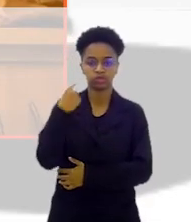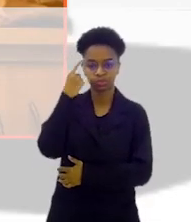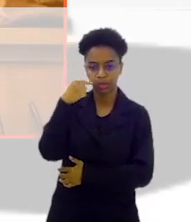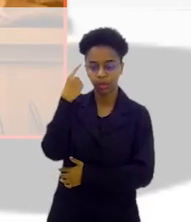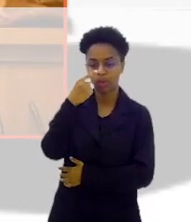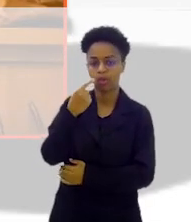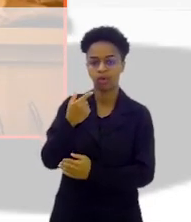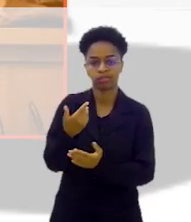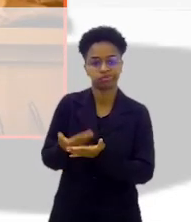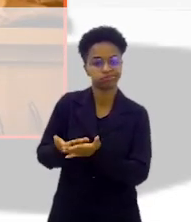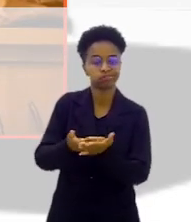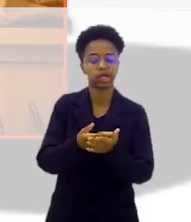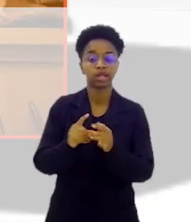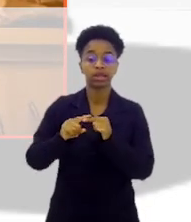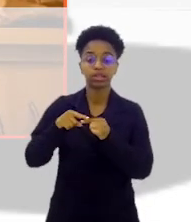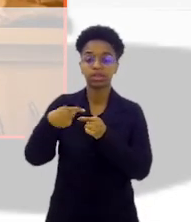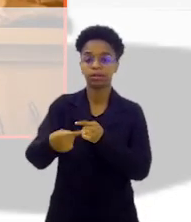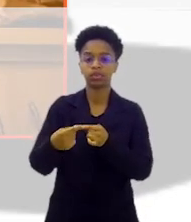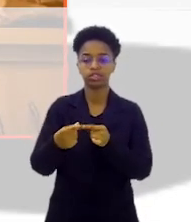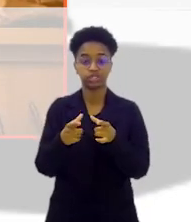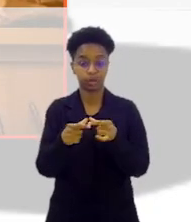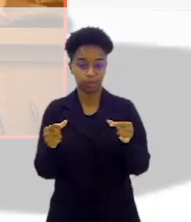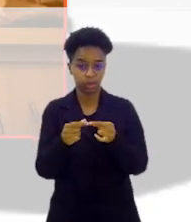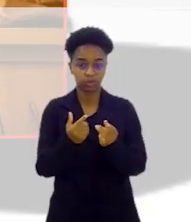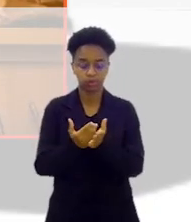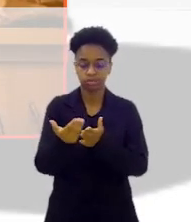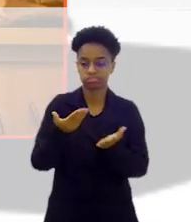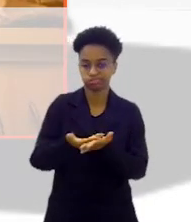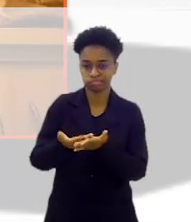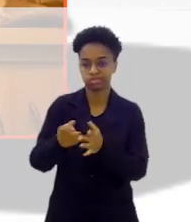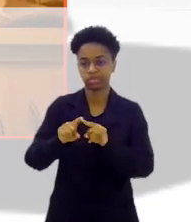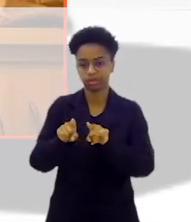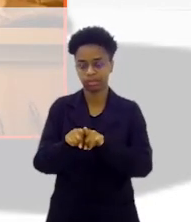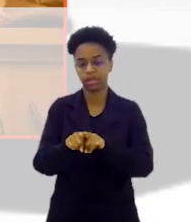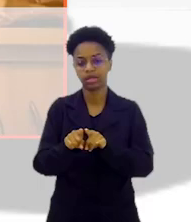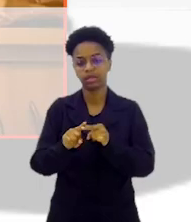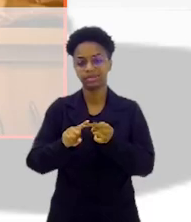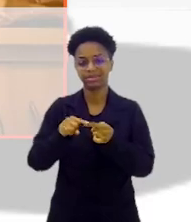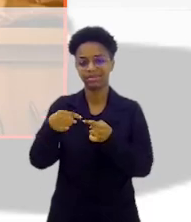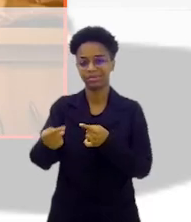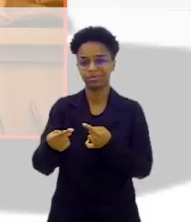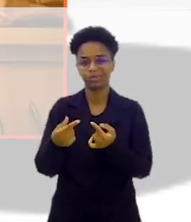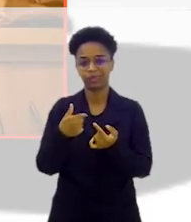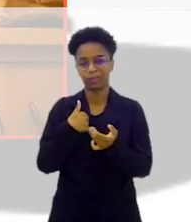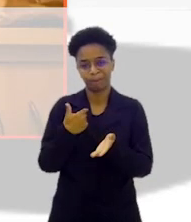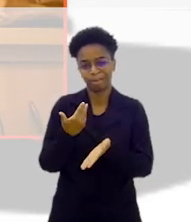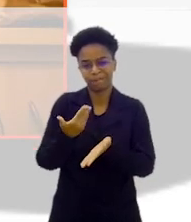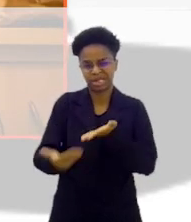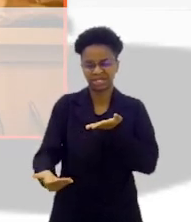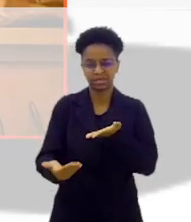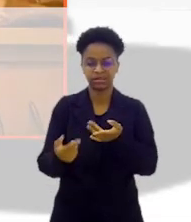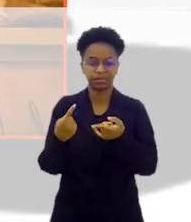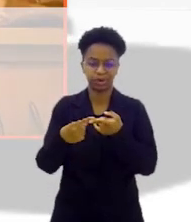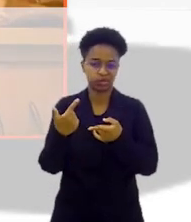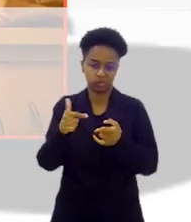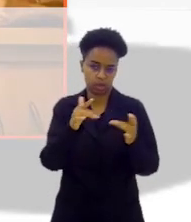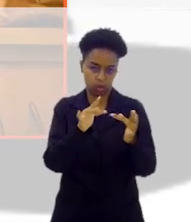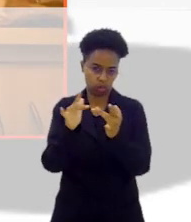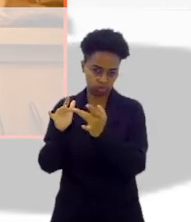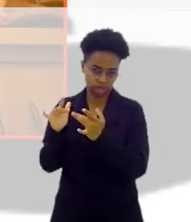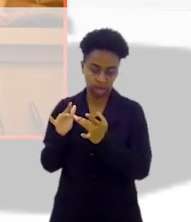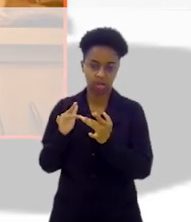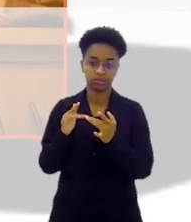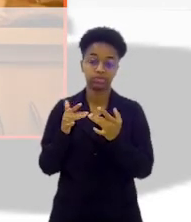espanhol, comecei a ingressar no japonês, que depois eu perdi muito